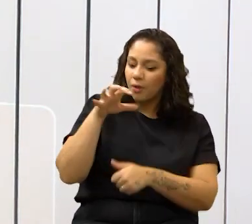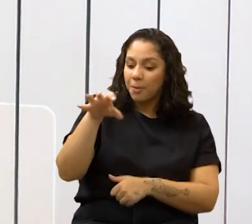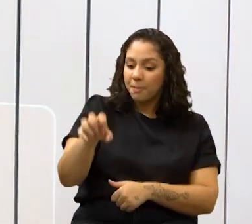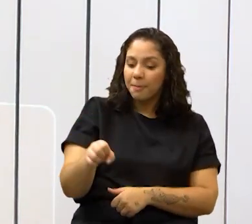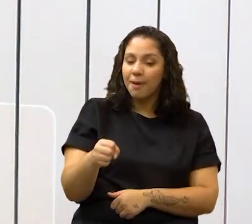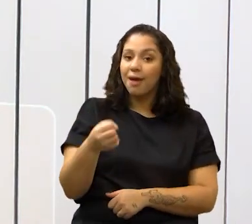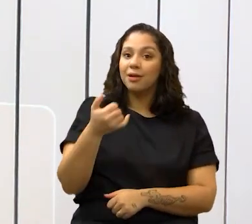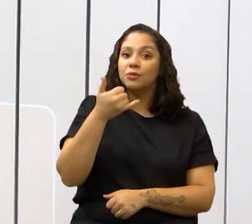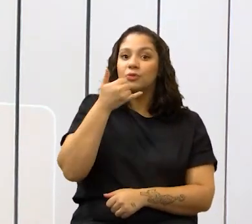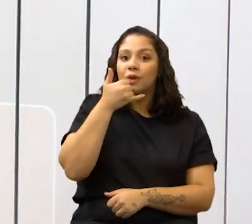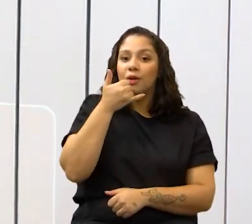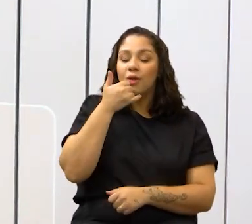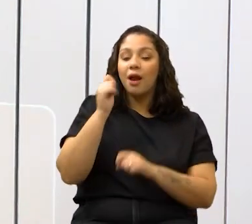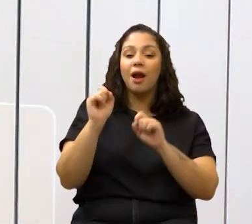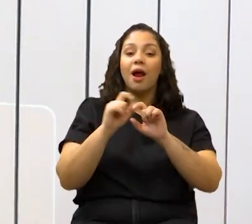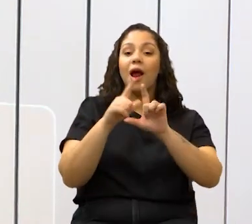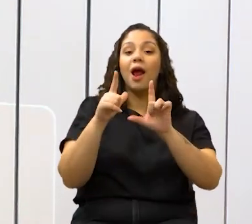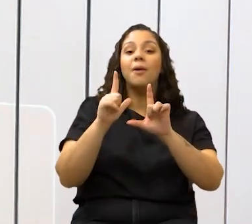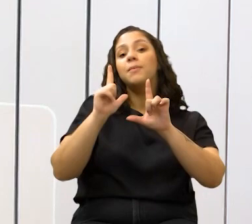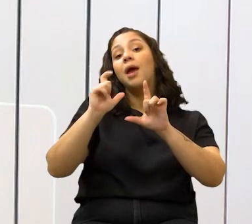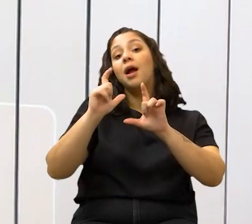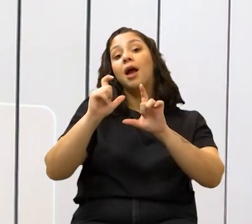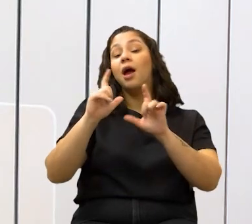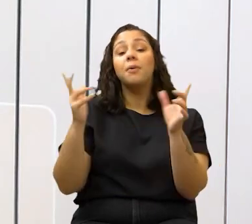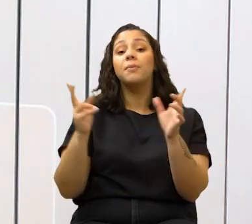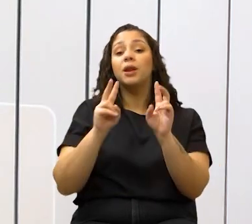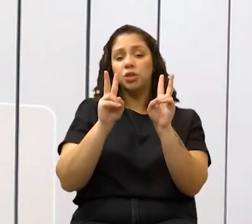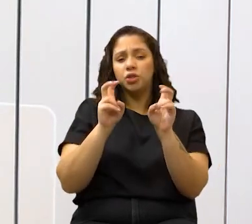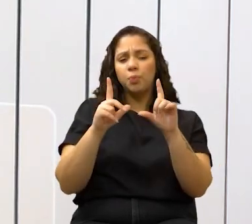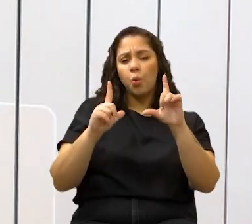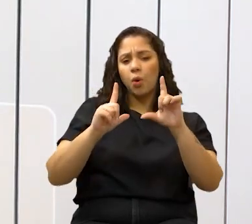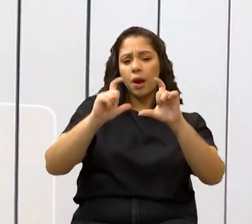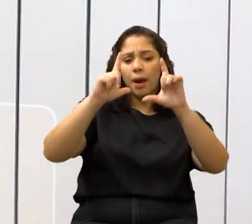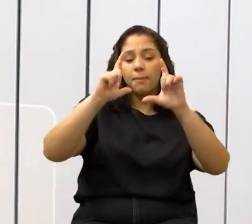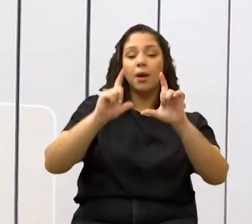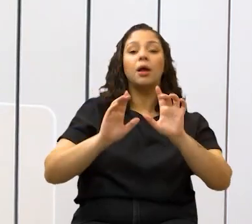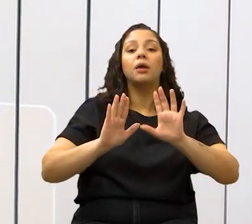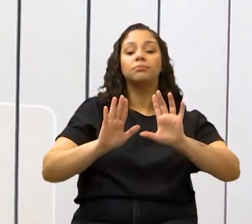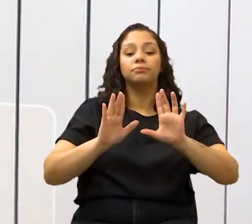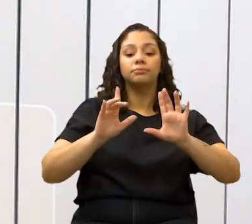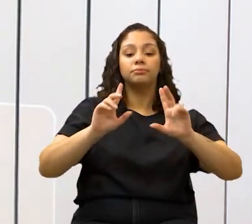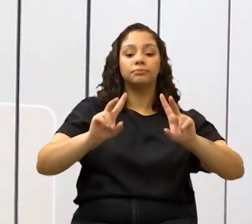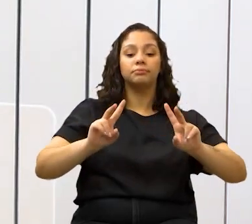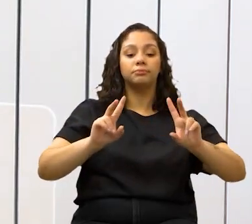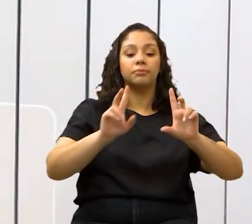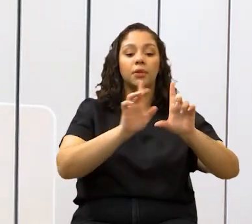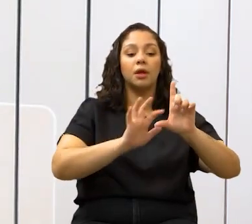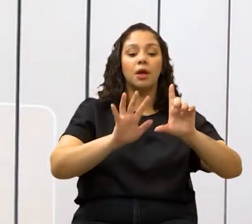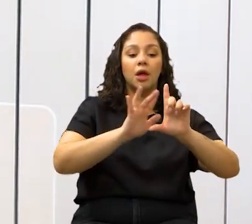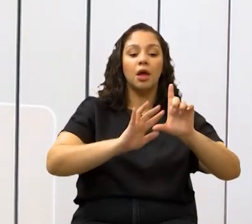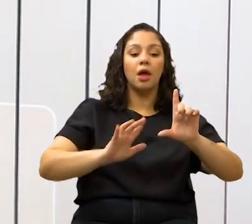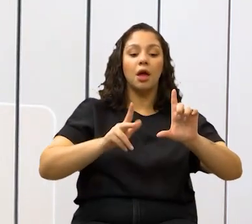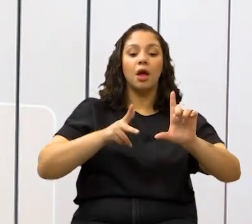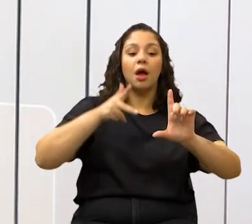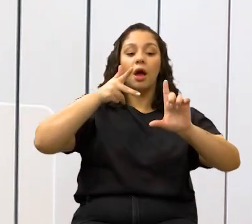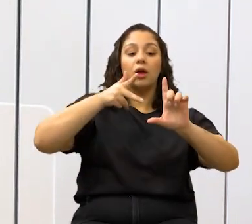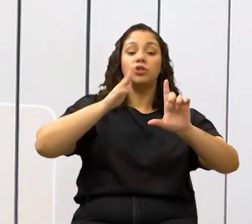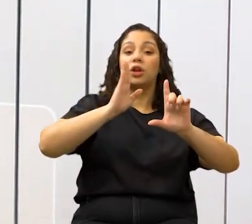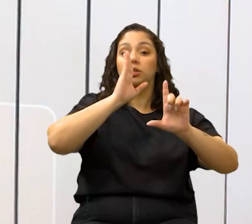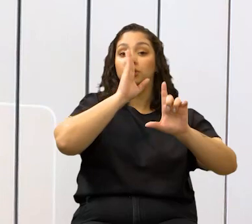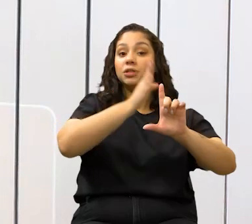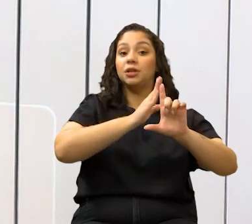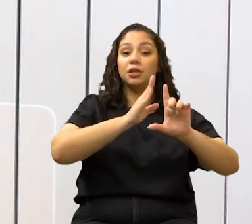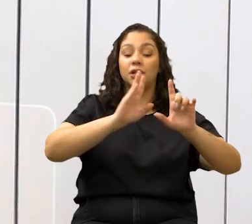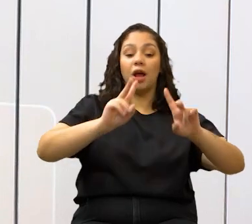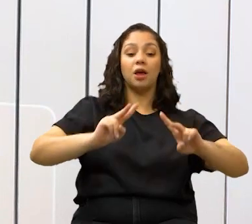perto? Pegue o celular, abre a câmera como se fosse tirar uma foto e você vai apontar para este QR Code, porque aí já vai